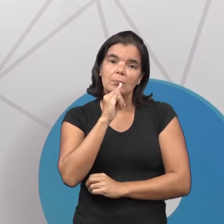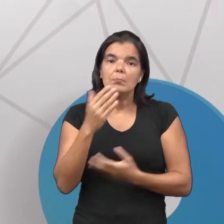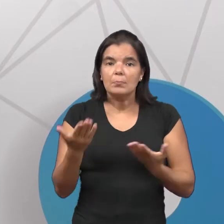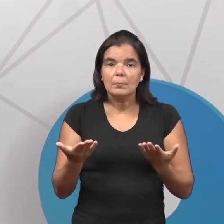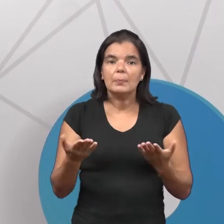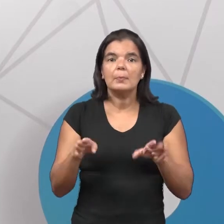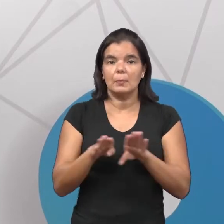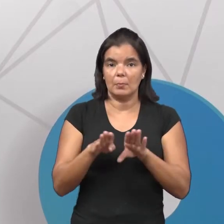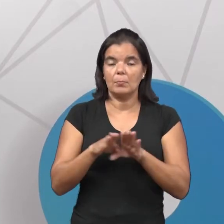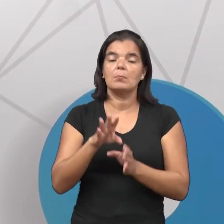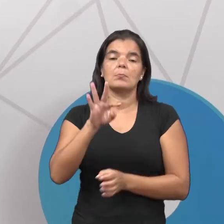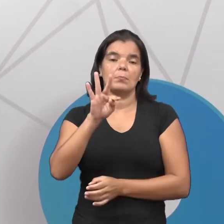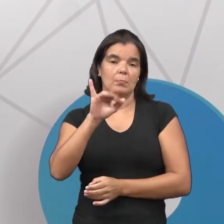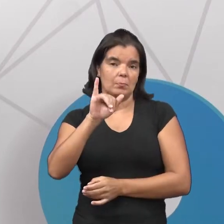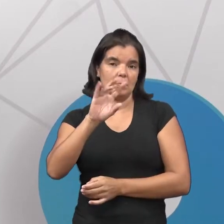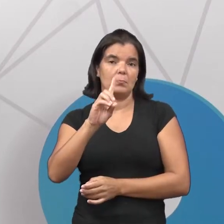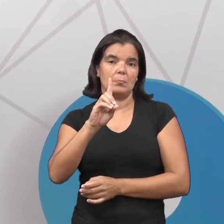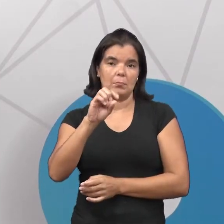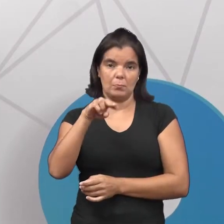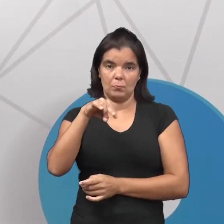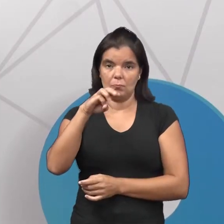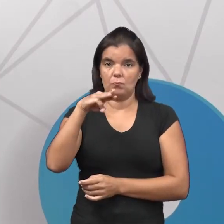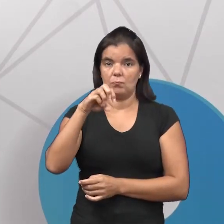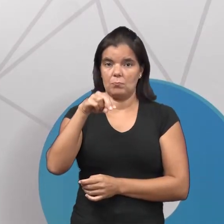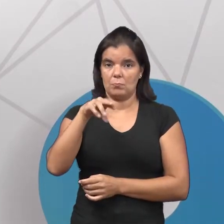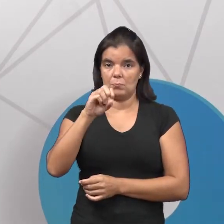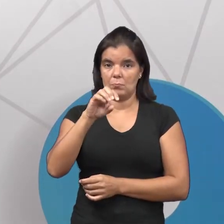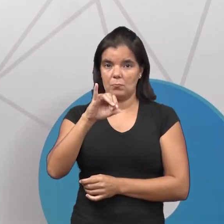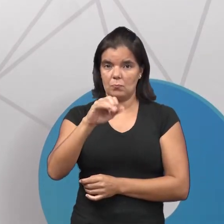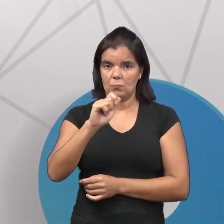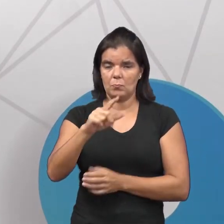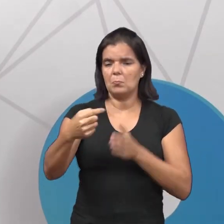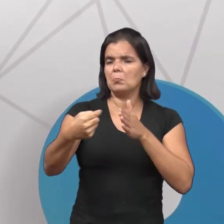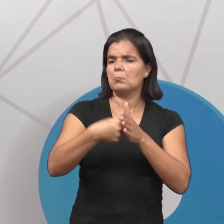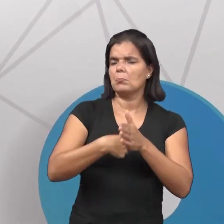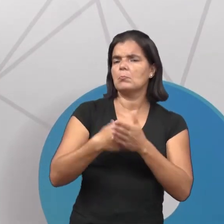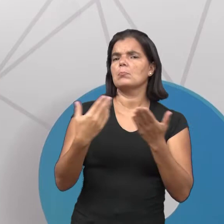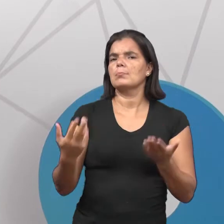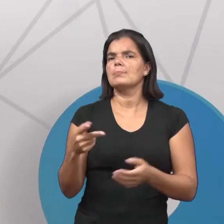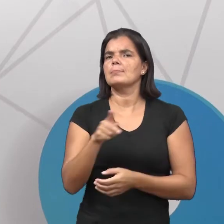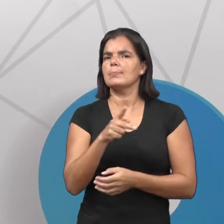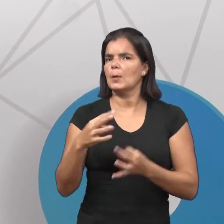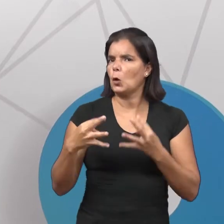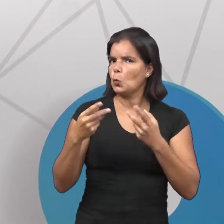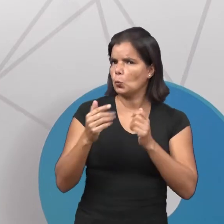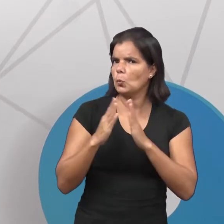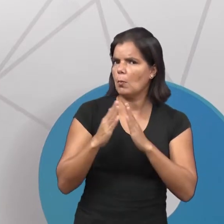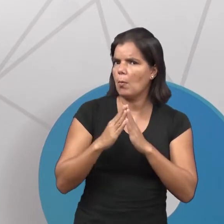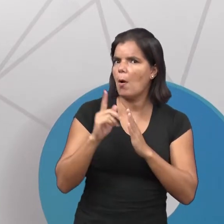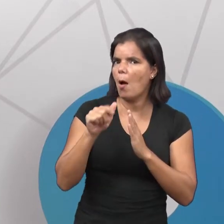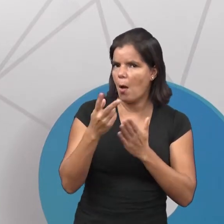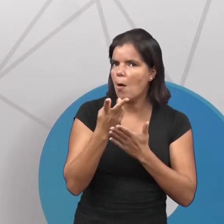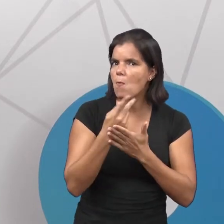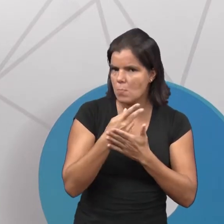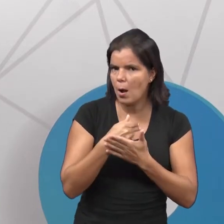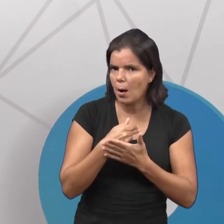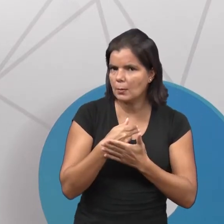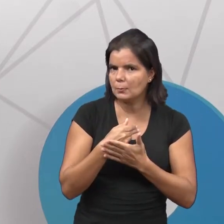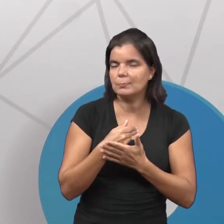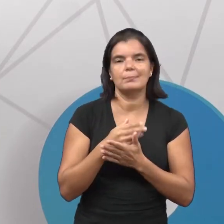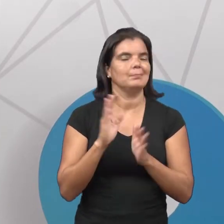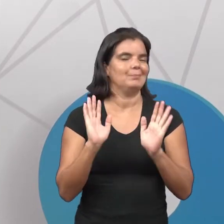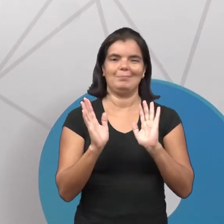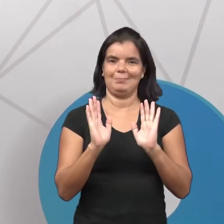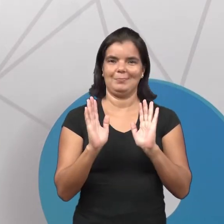obras tridimensionais. É claro que você pode me perguntar, então, professora, toda casa é uma obra de arte?